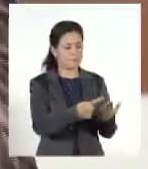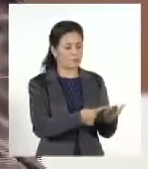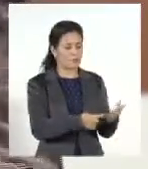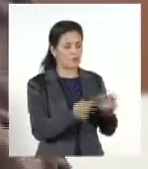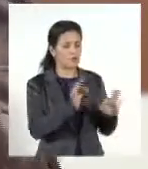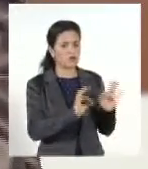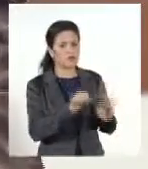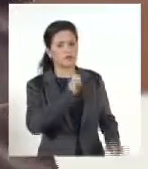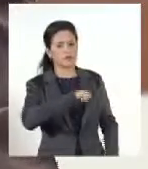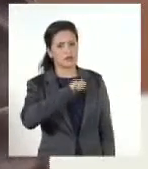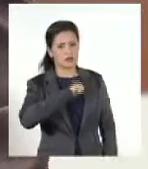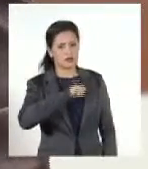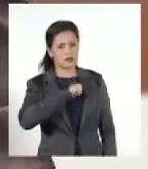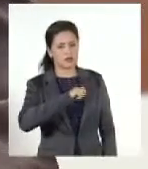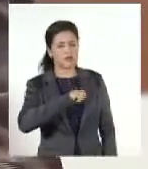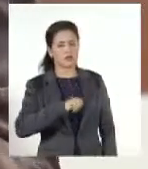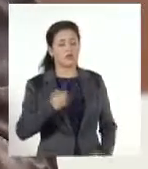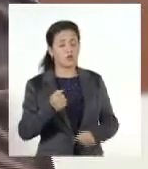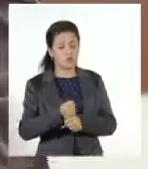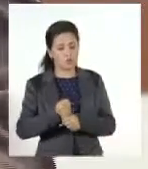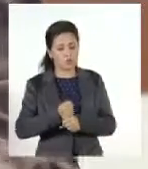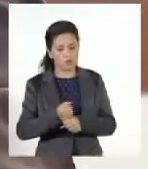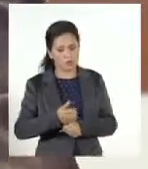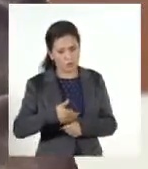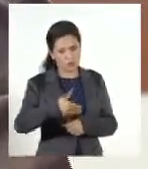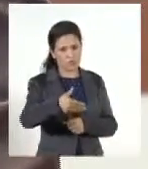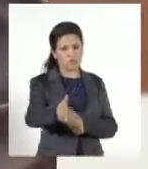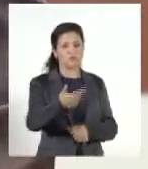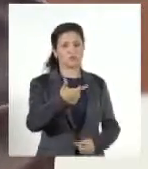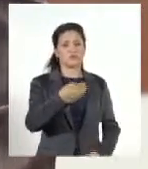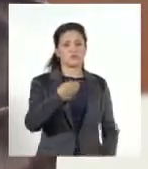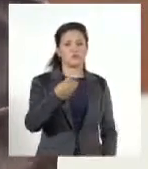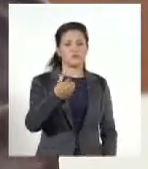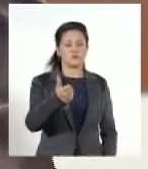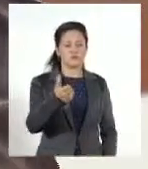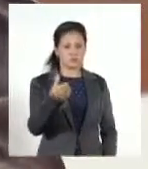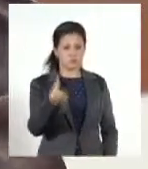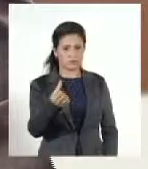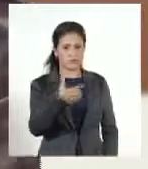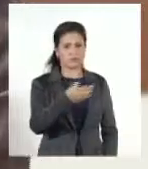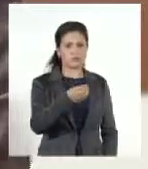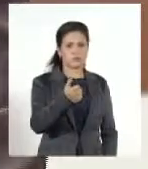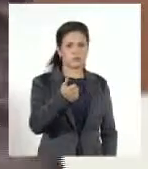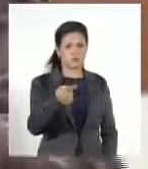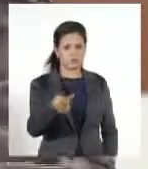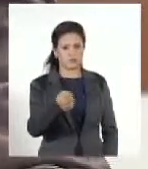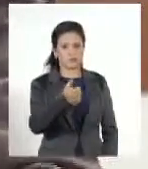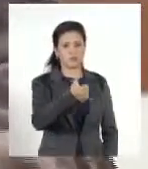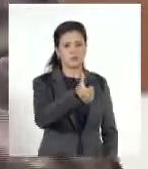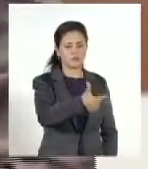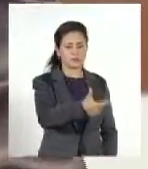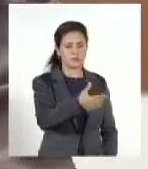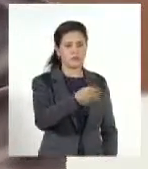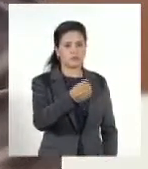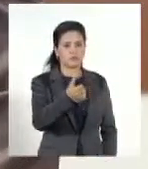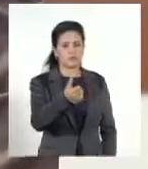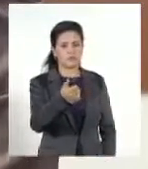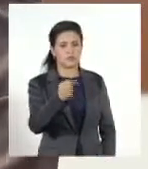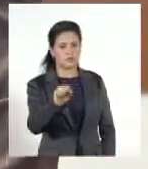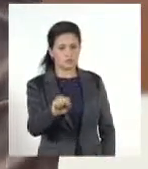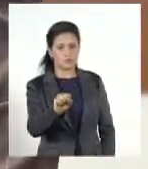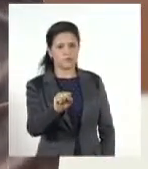2016, 2017, 2018, melhores condições de trabalho, retirada dos presos das delegacias, tanto da capital como do